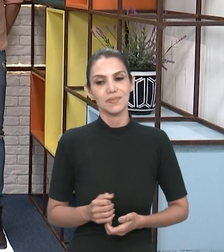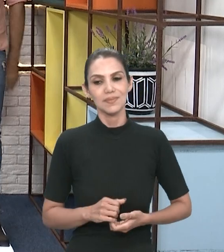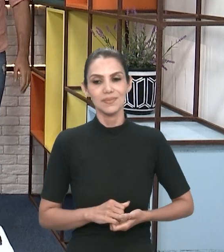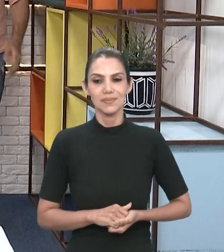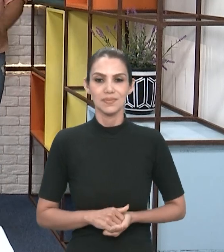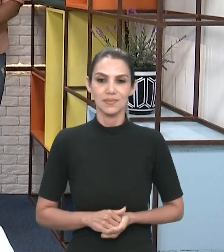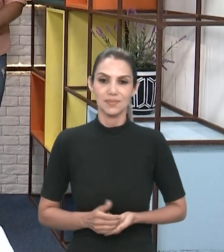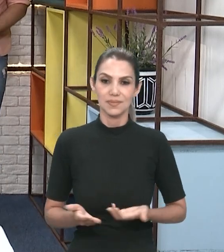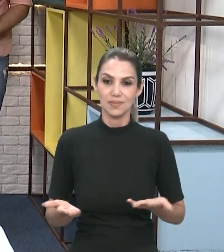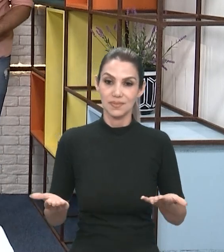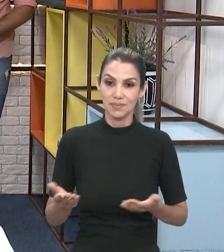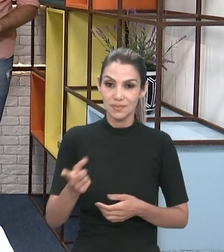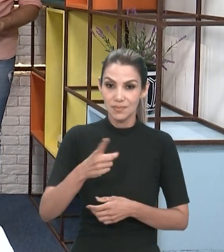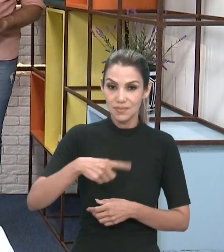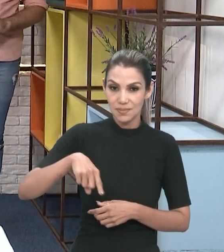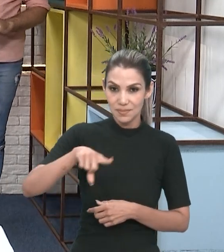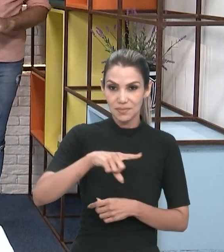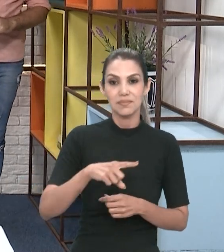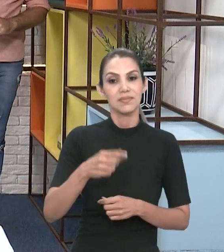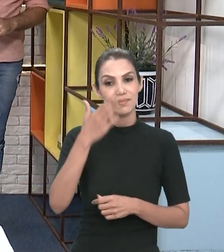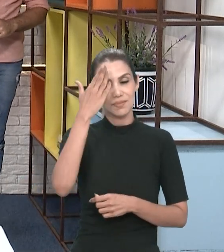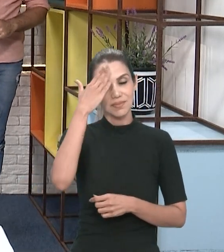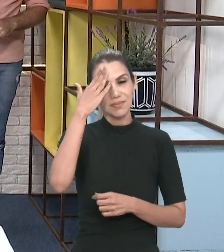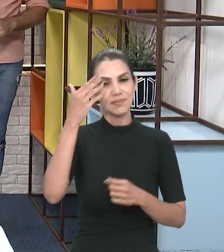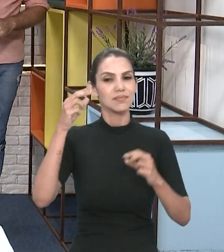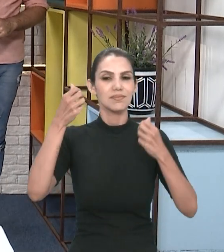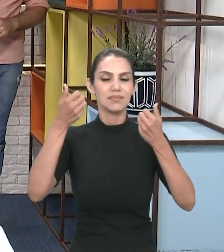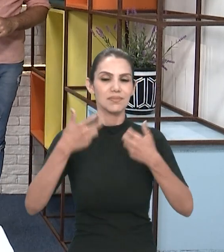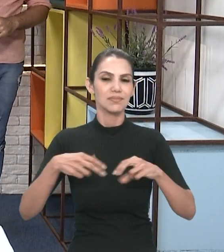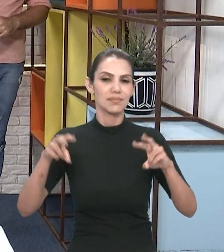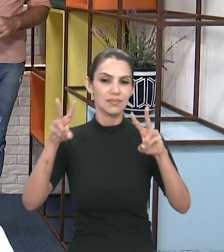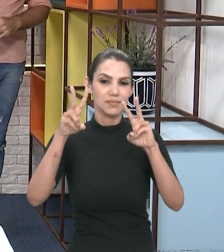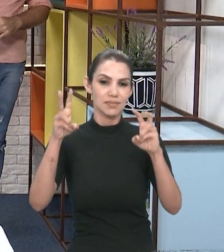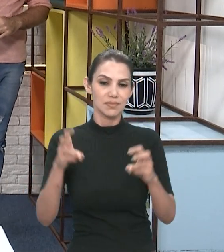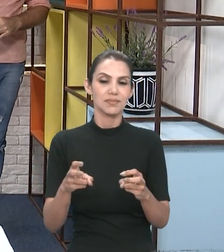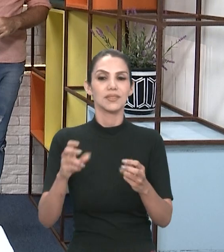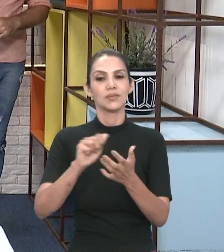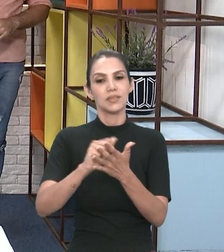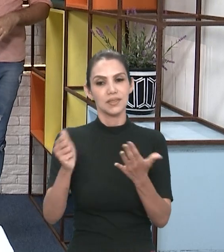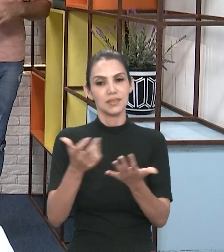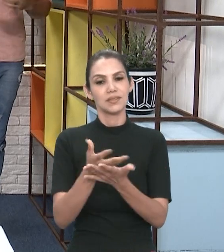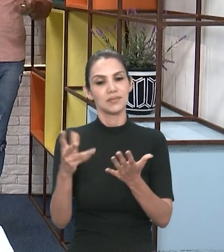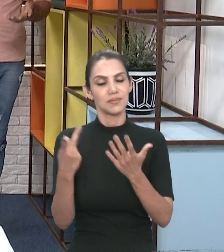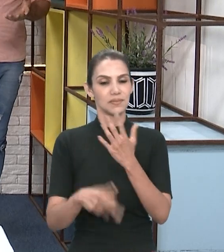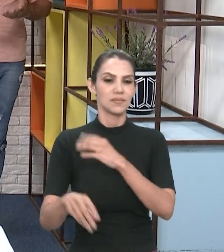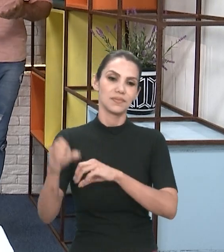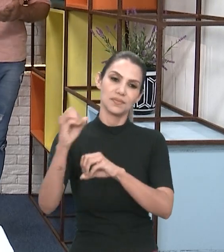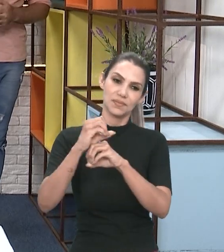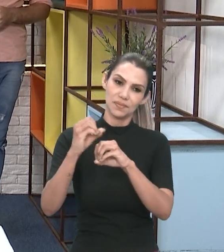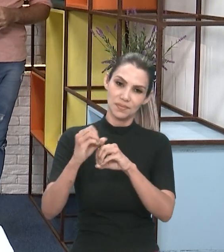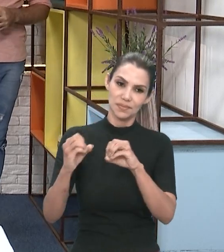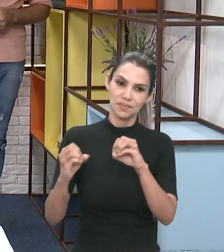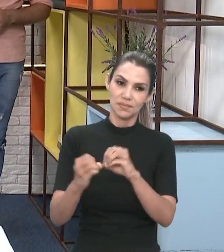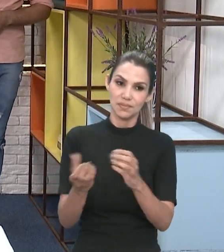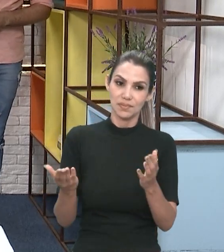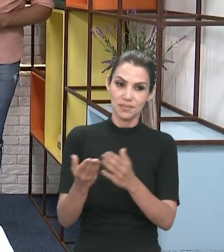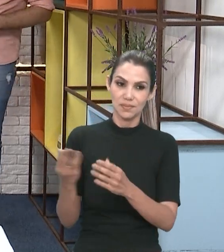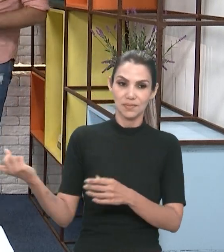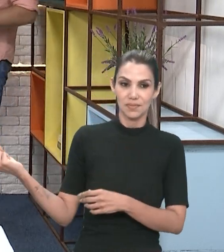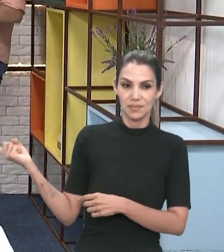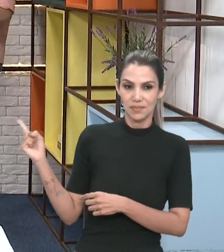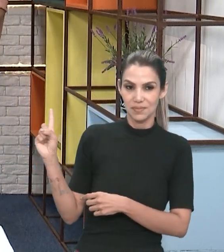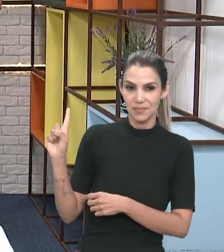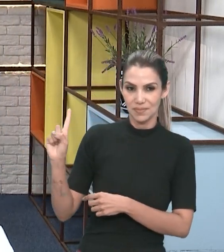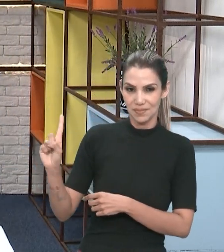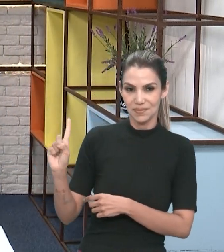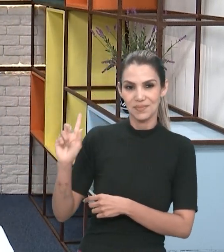Chegou a hora da gente ficar por dentro da nossa agenda de eventos e serviços da universidade. Quem traz as novidades hoje pra gente é a Amanda